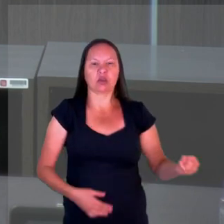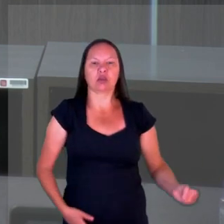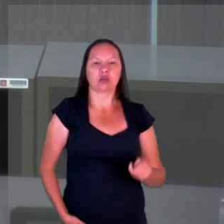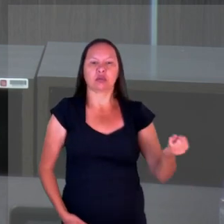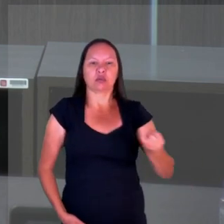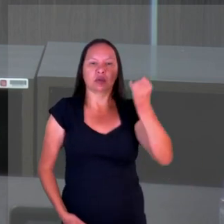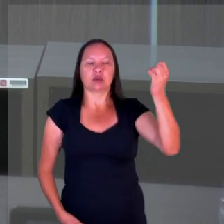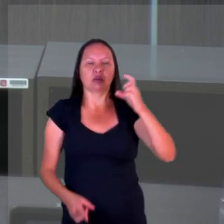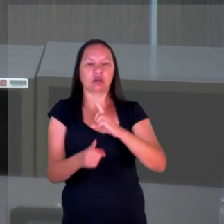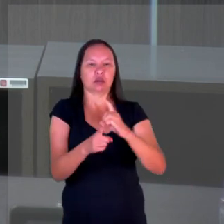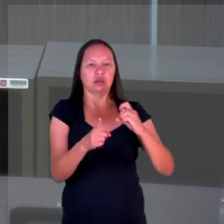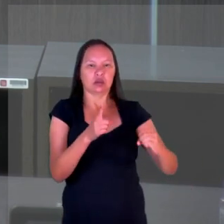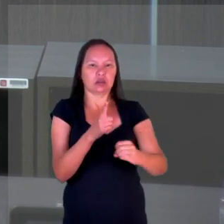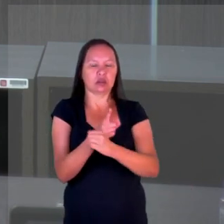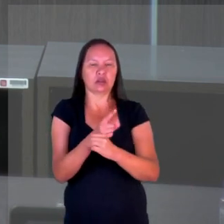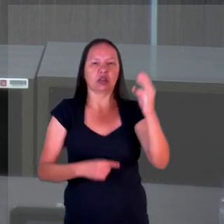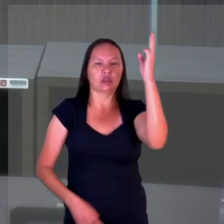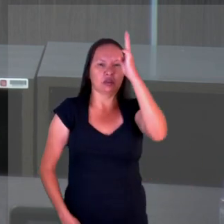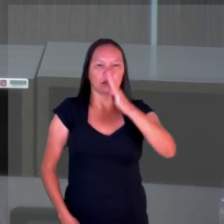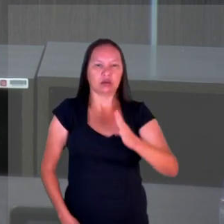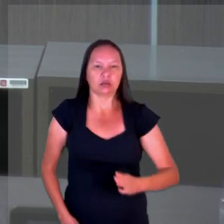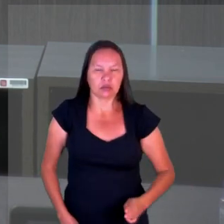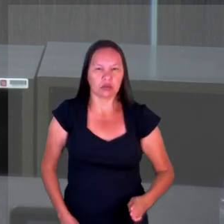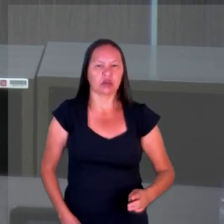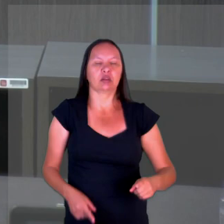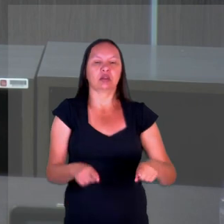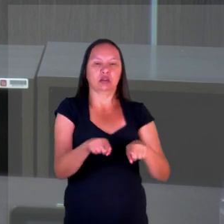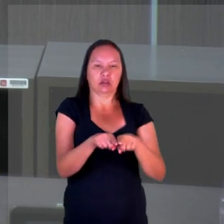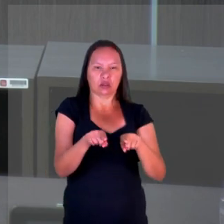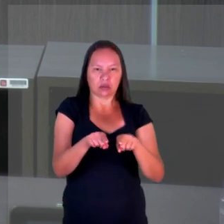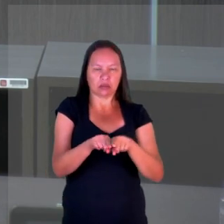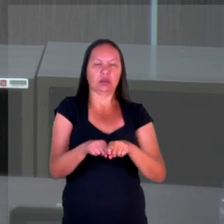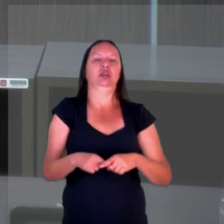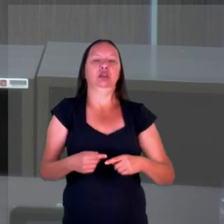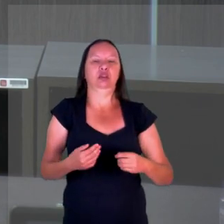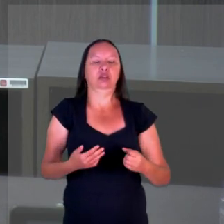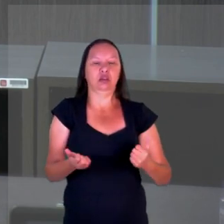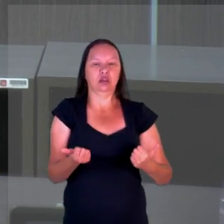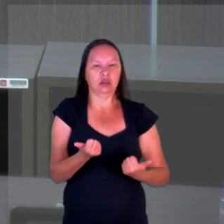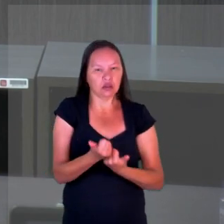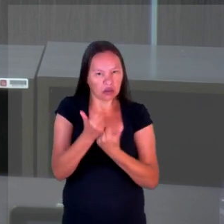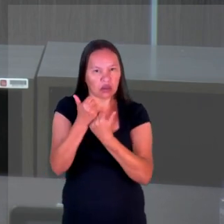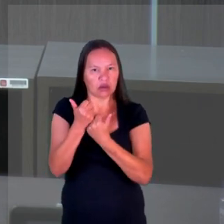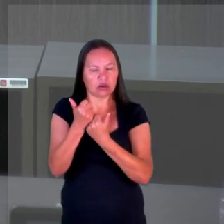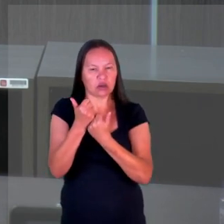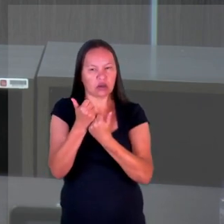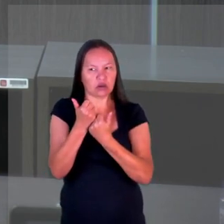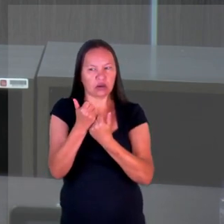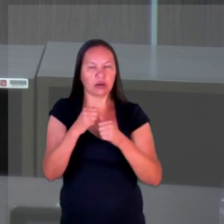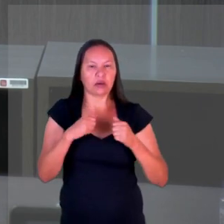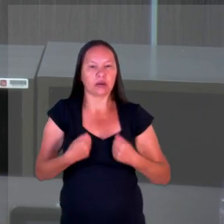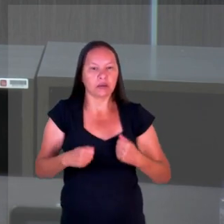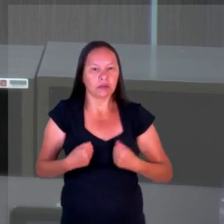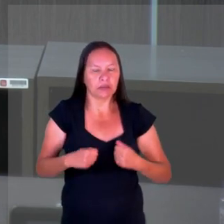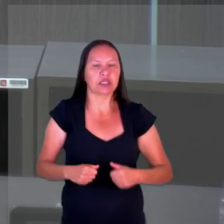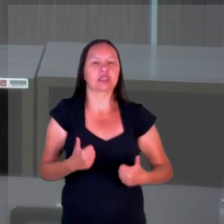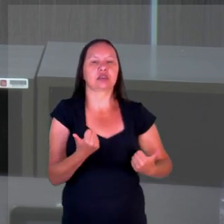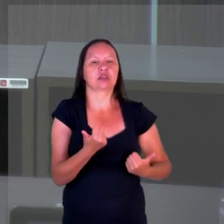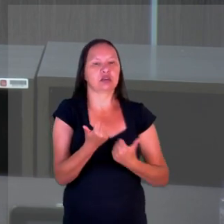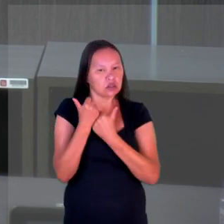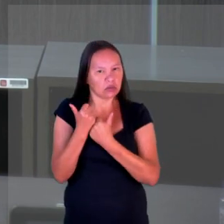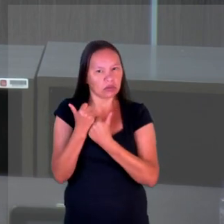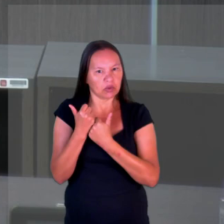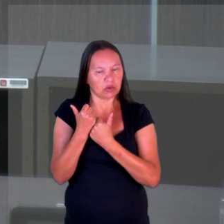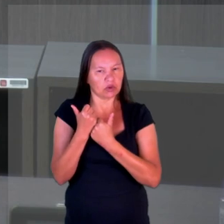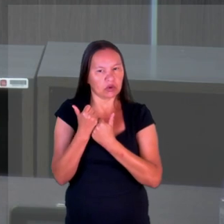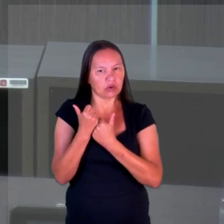sociedade brasileira aqueles que puderem mais T que acudir aquele que precisa de apoio aquele